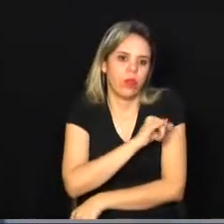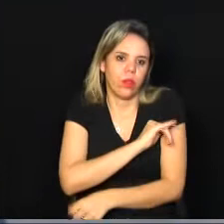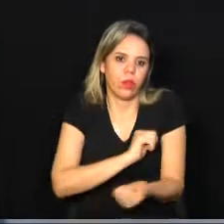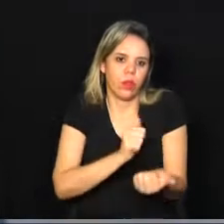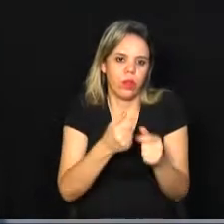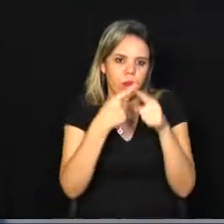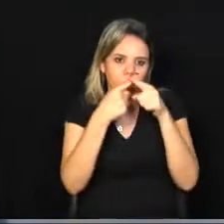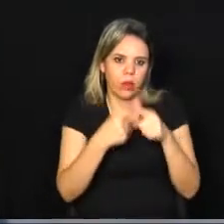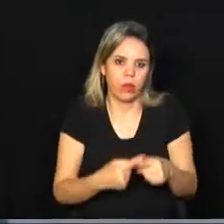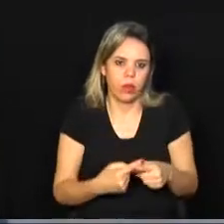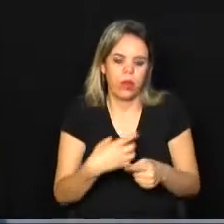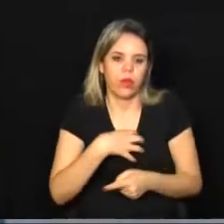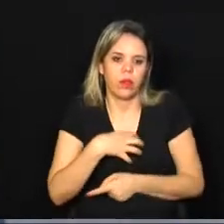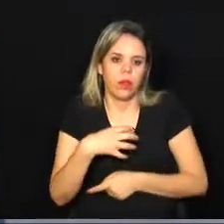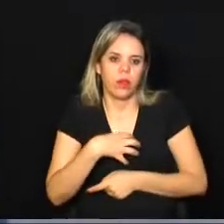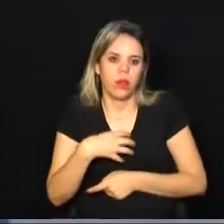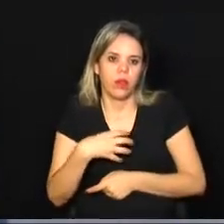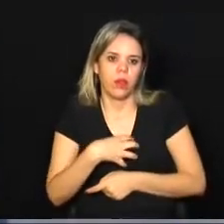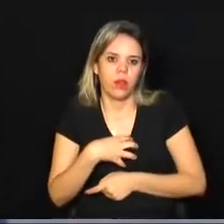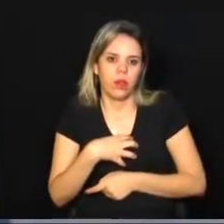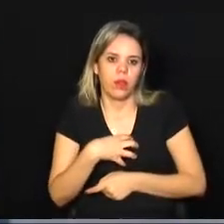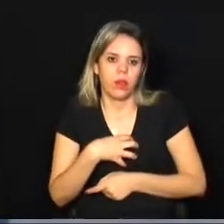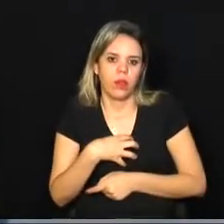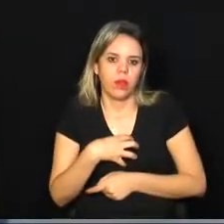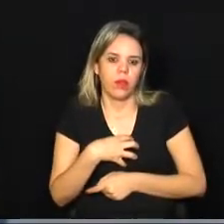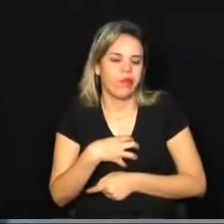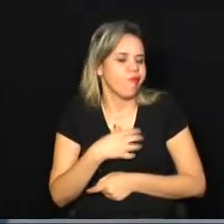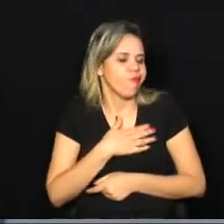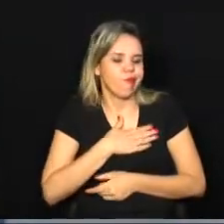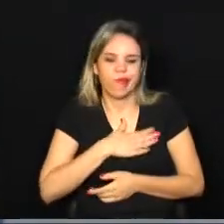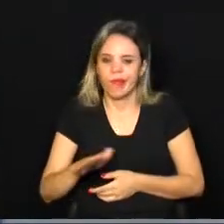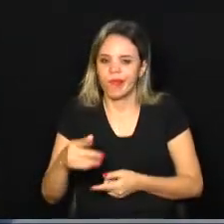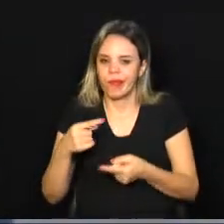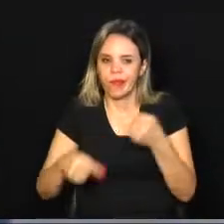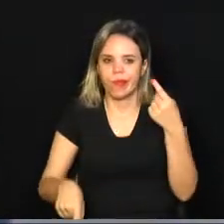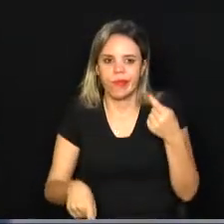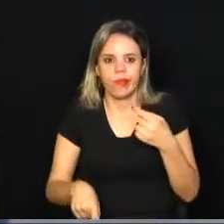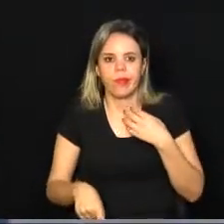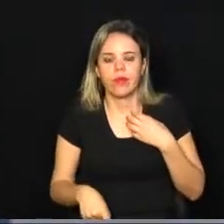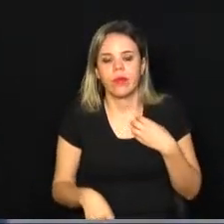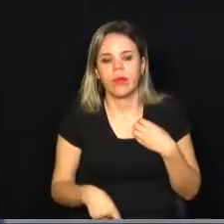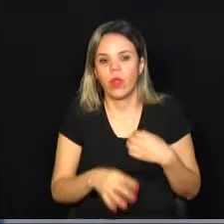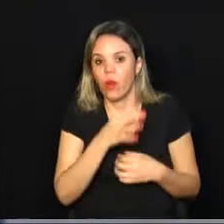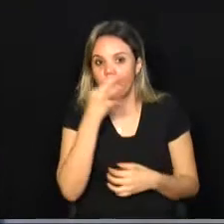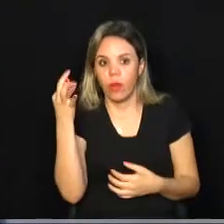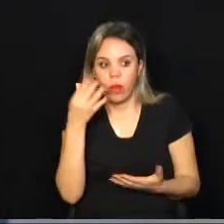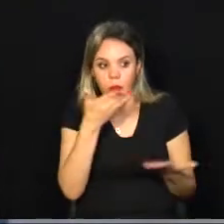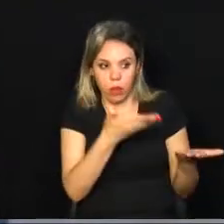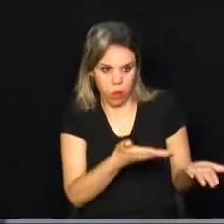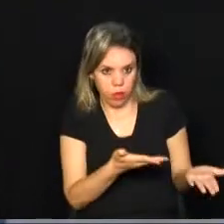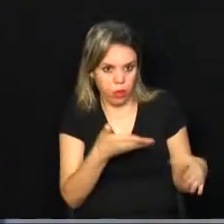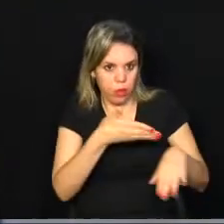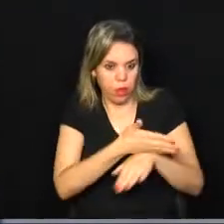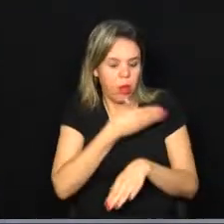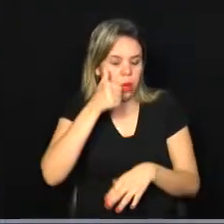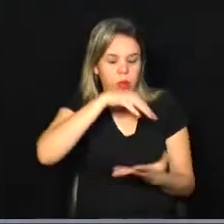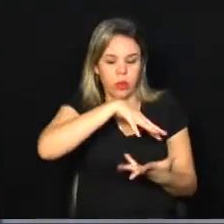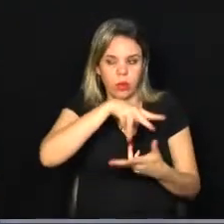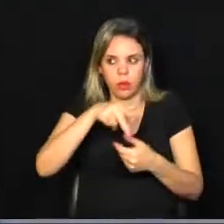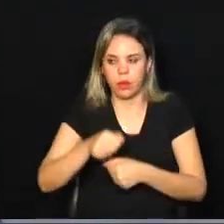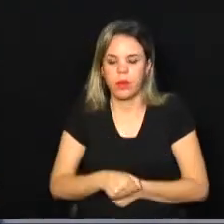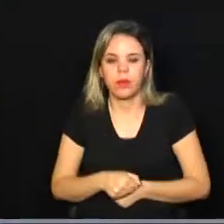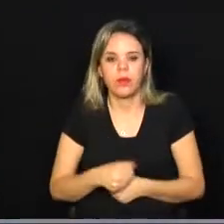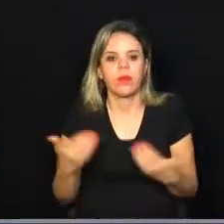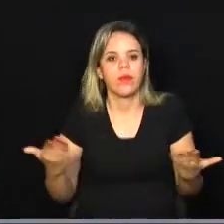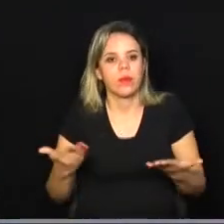ele ficou extremamente insatisfeito, no meu ponto de vista foi ótimo, porque ele estava entre os melhores do mundo, agora